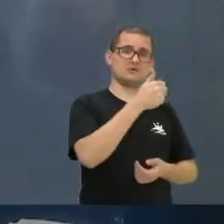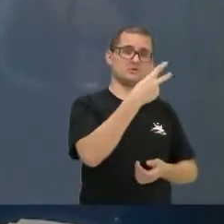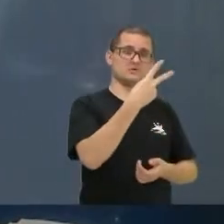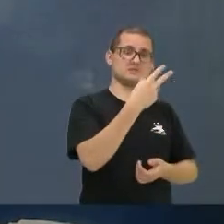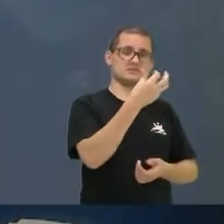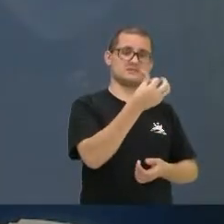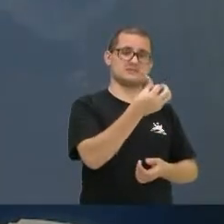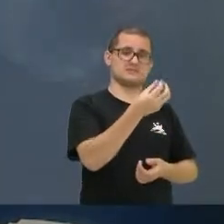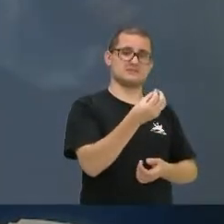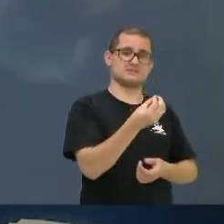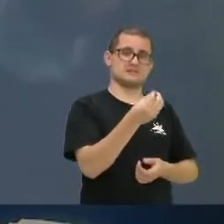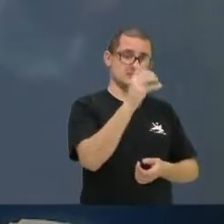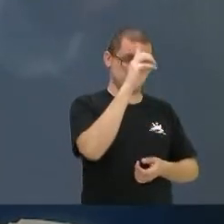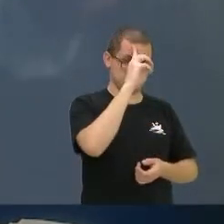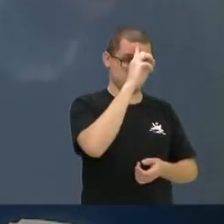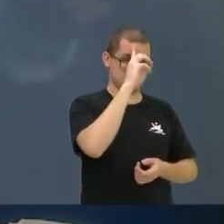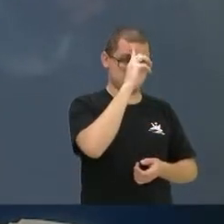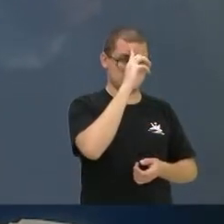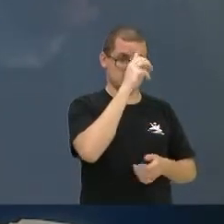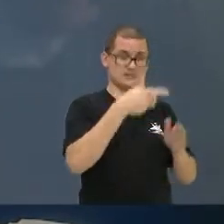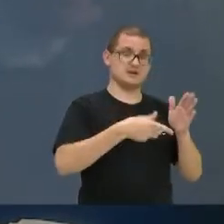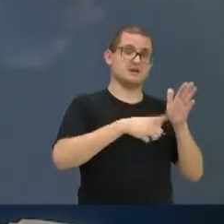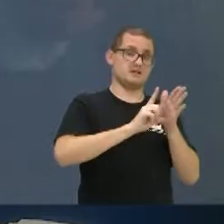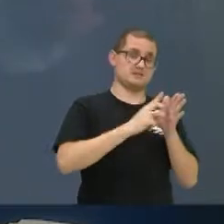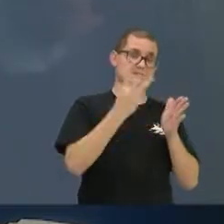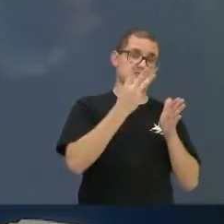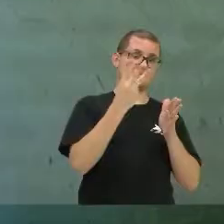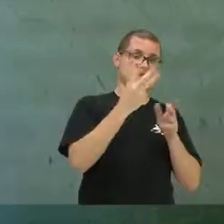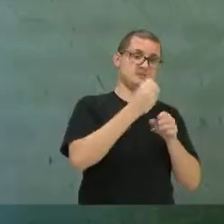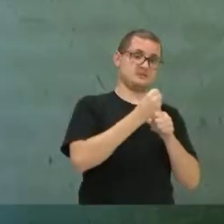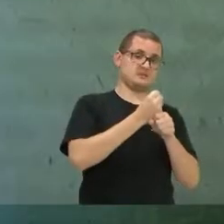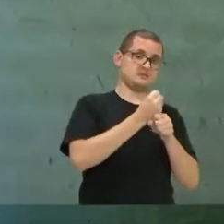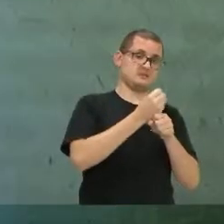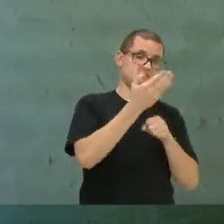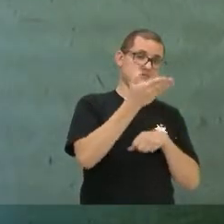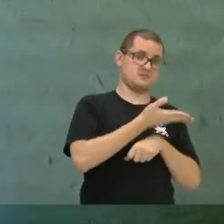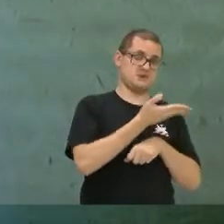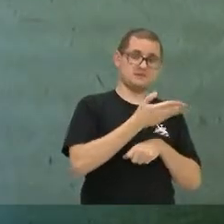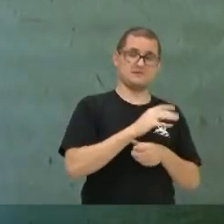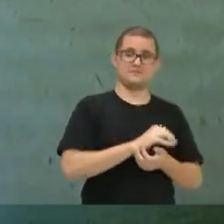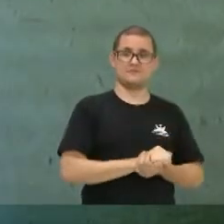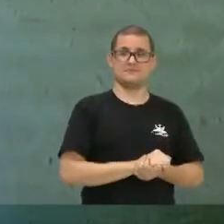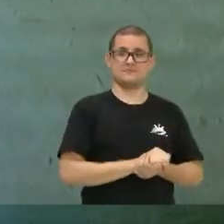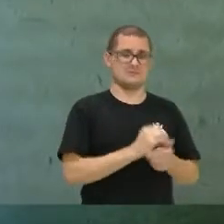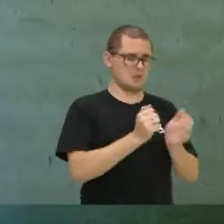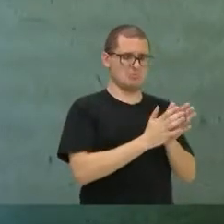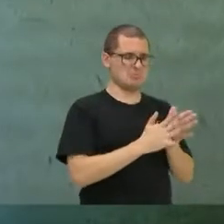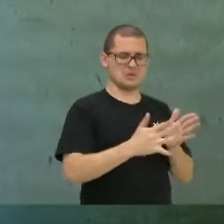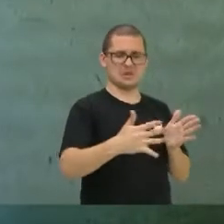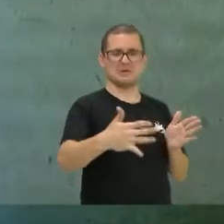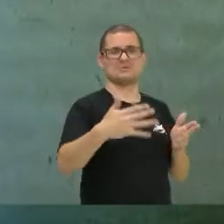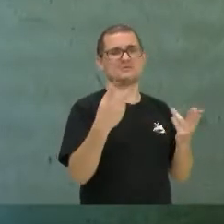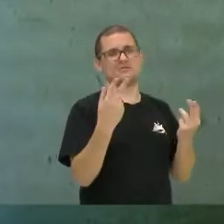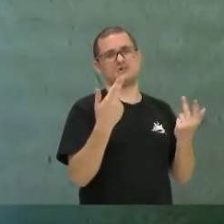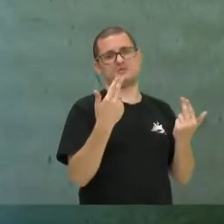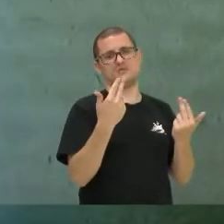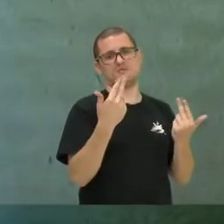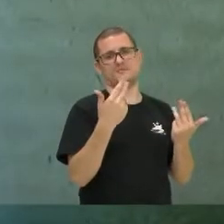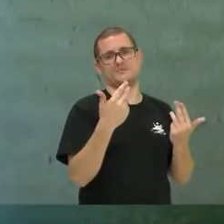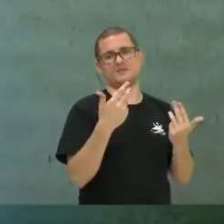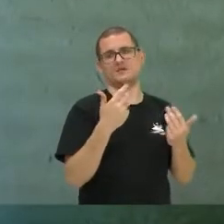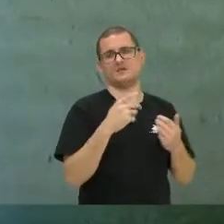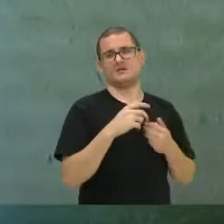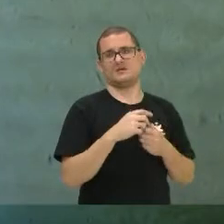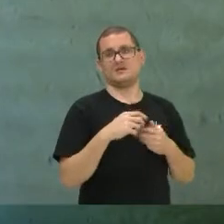1260 dias antes três anos e meio agora 1260 dias mesmo período em